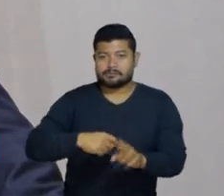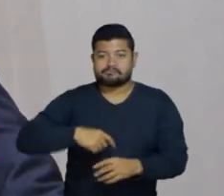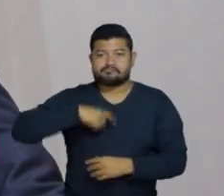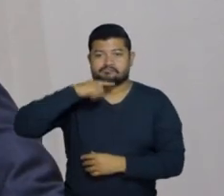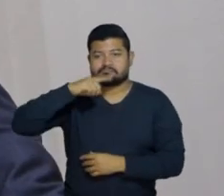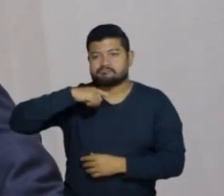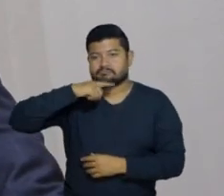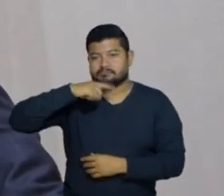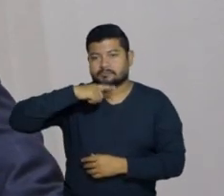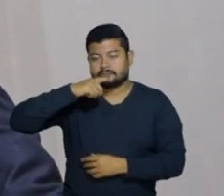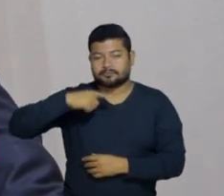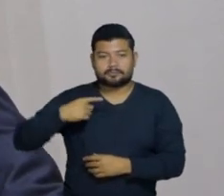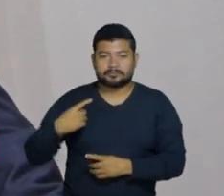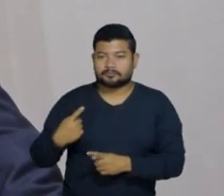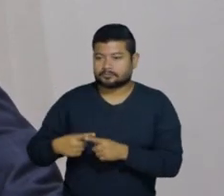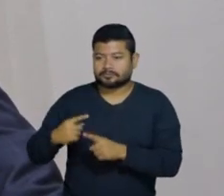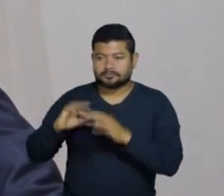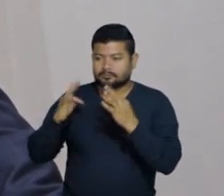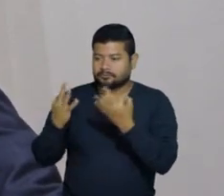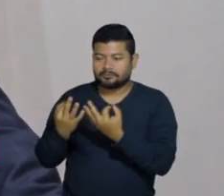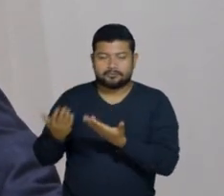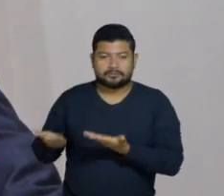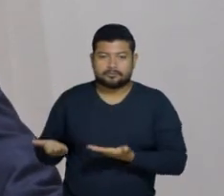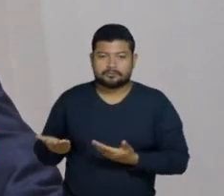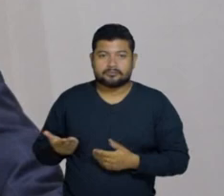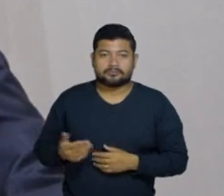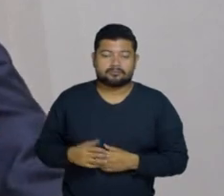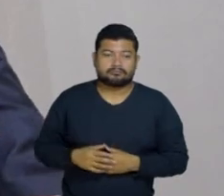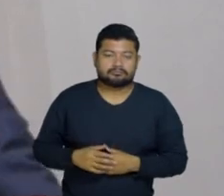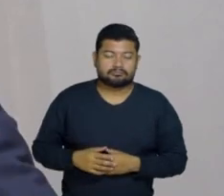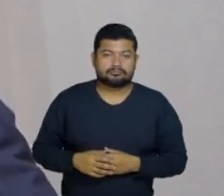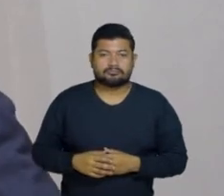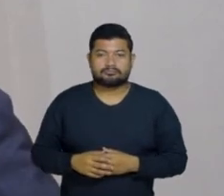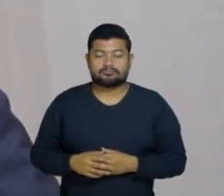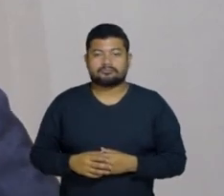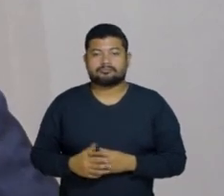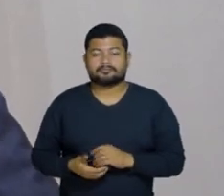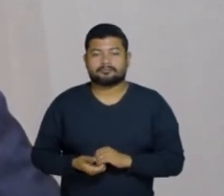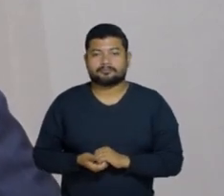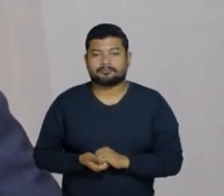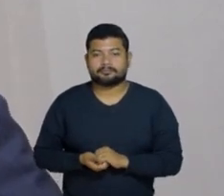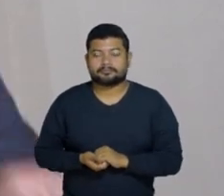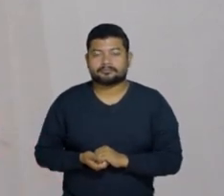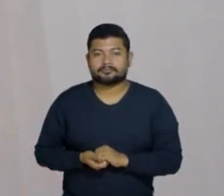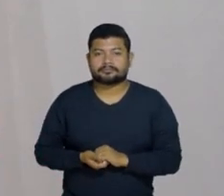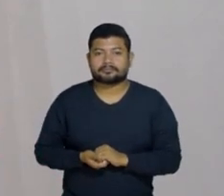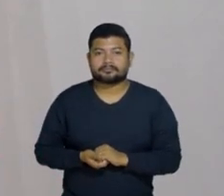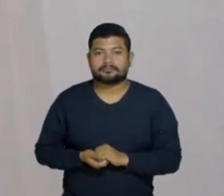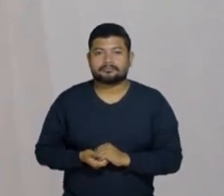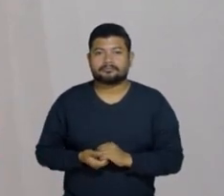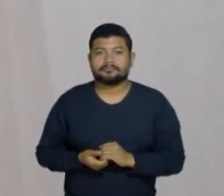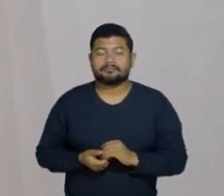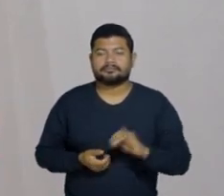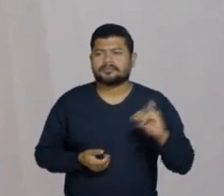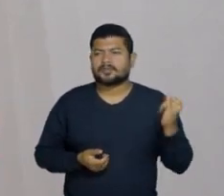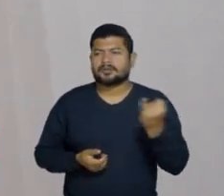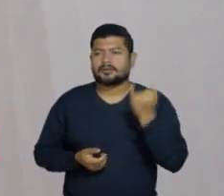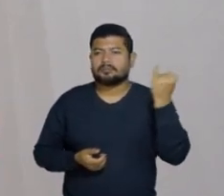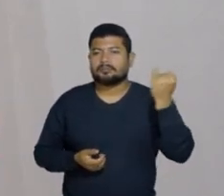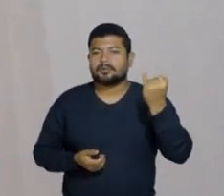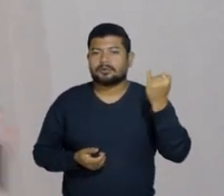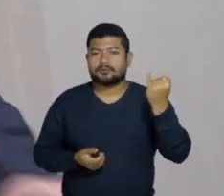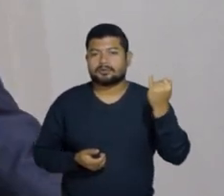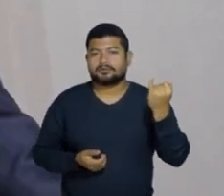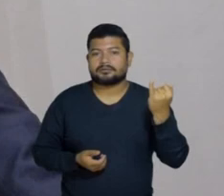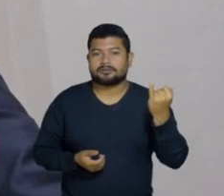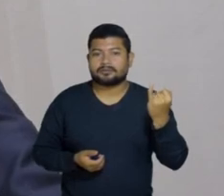possibilidade de poder cursar o curso de medicina. Importante que, na